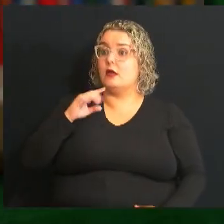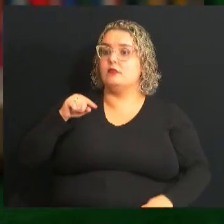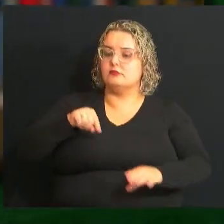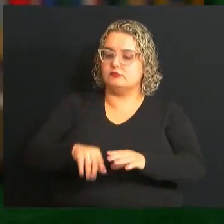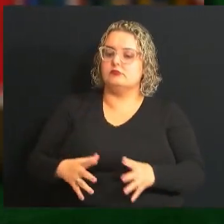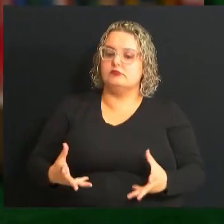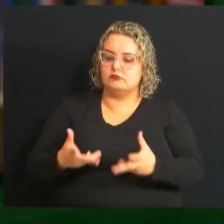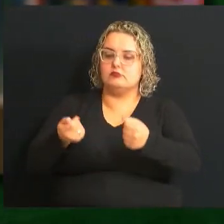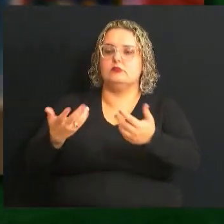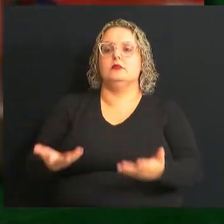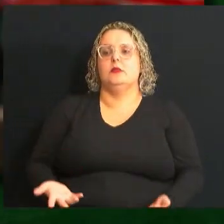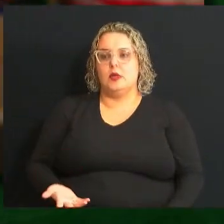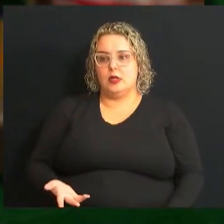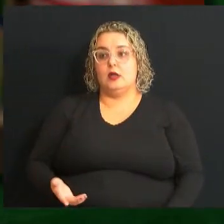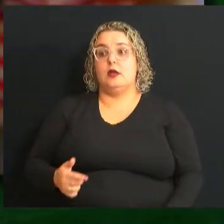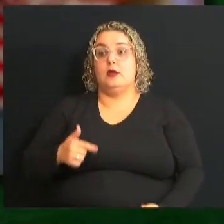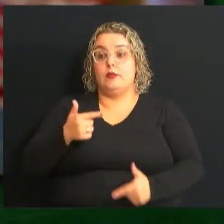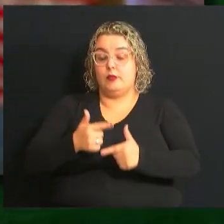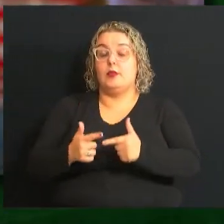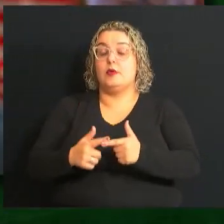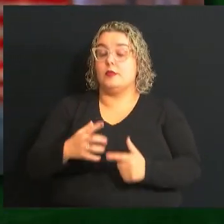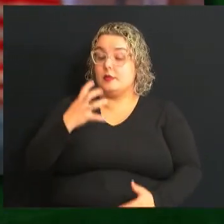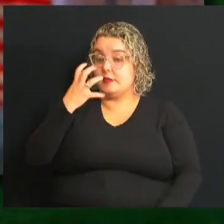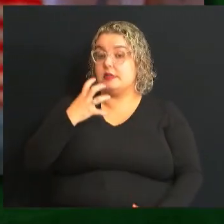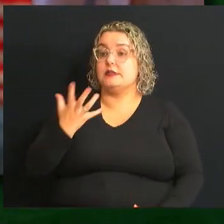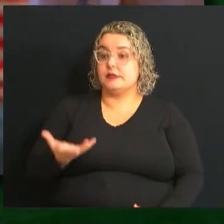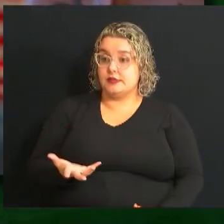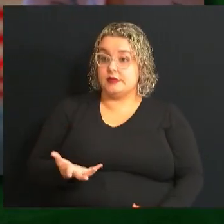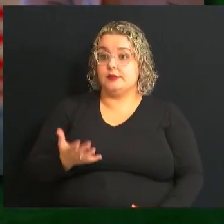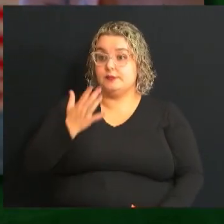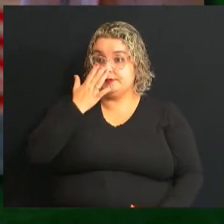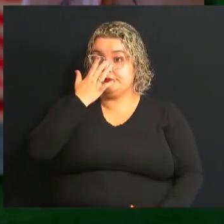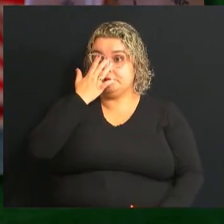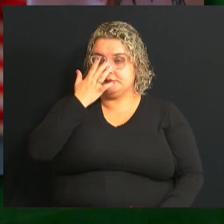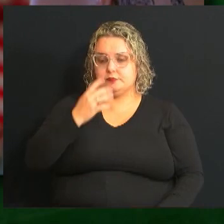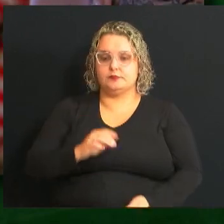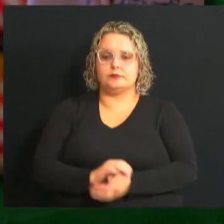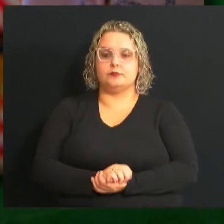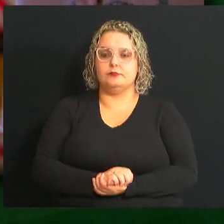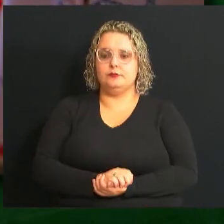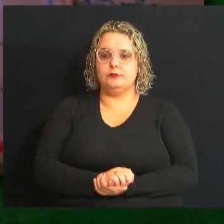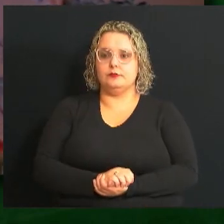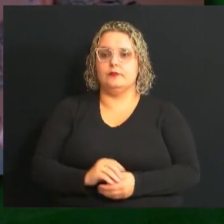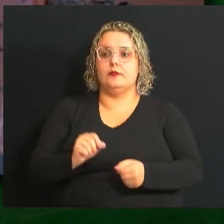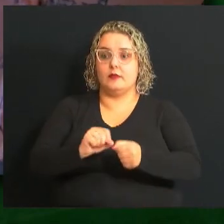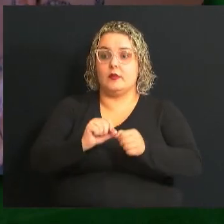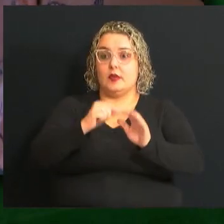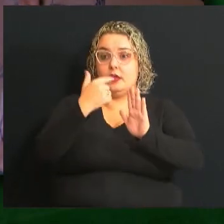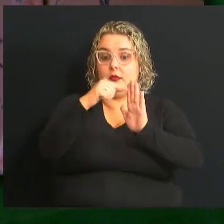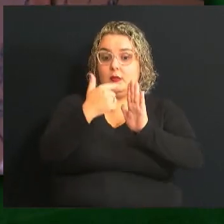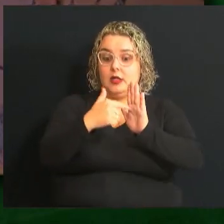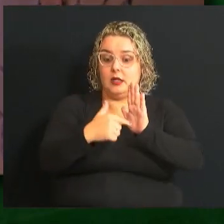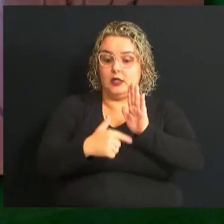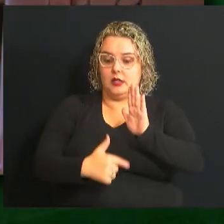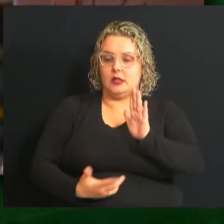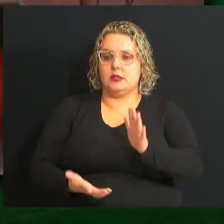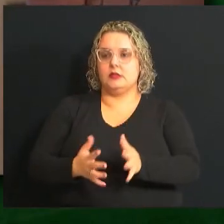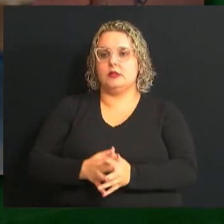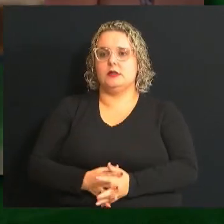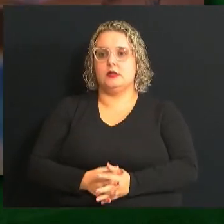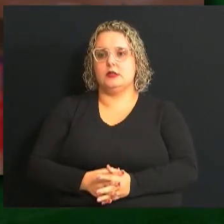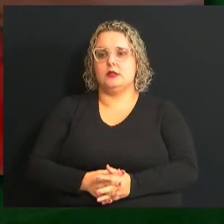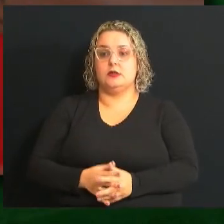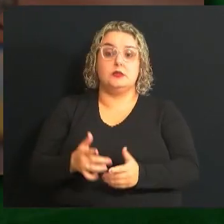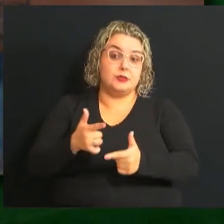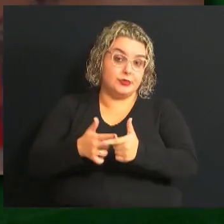sério, né? Eu acho que a gente vai fazer aí uma lista, né? Problemas que a